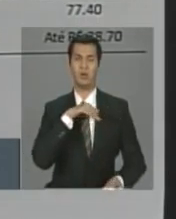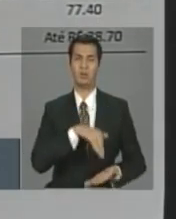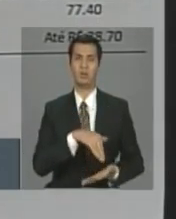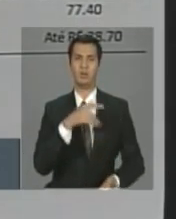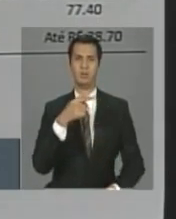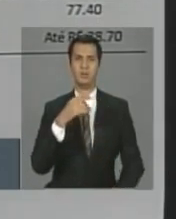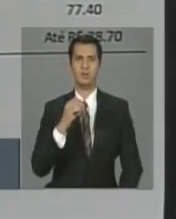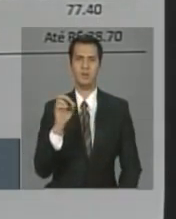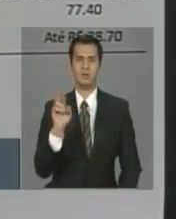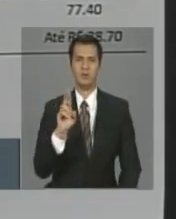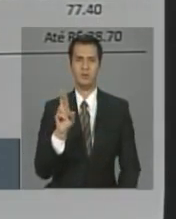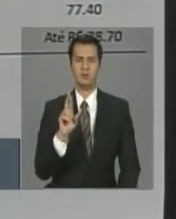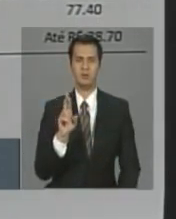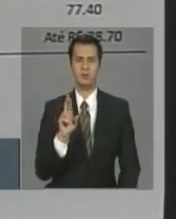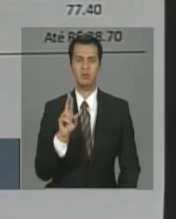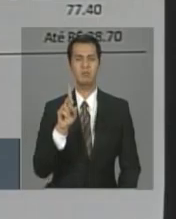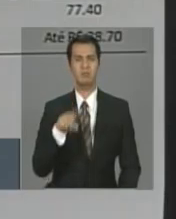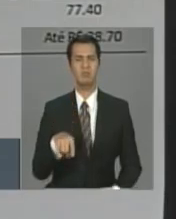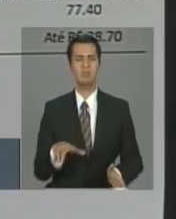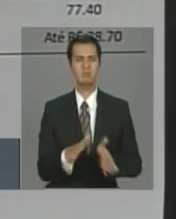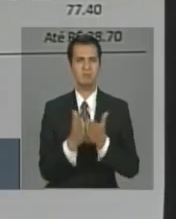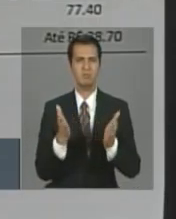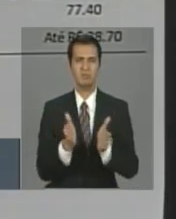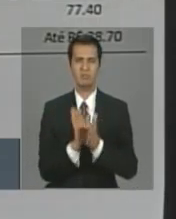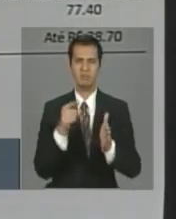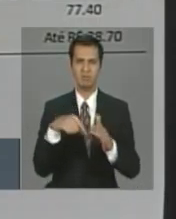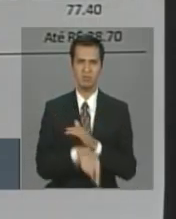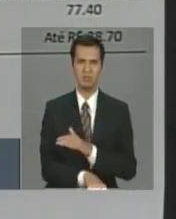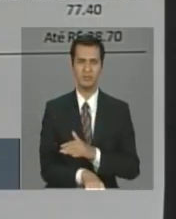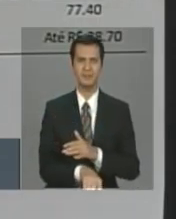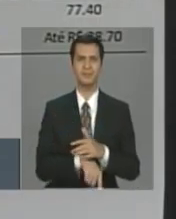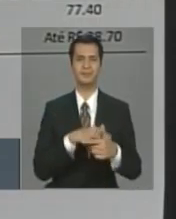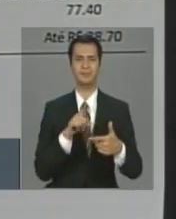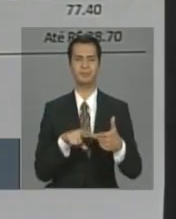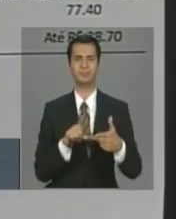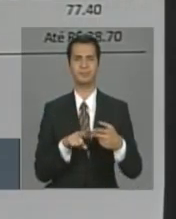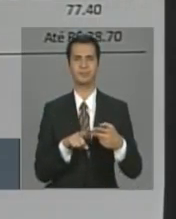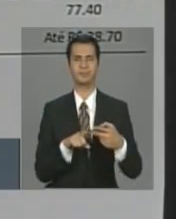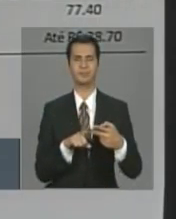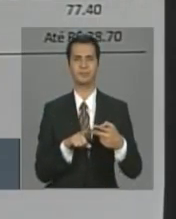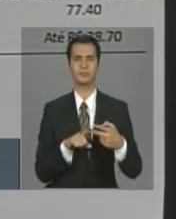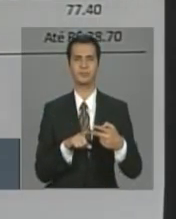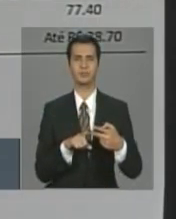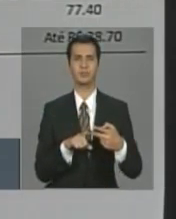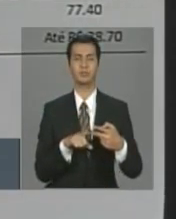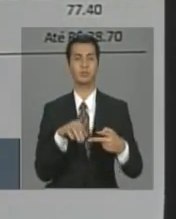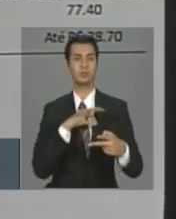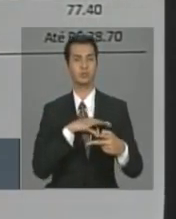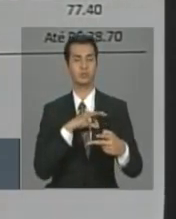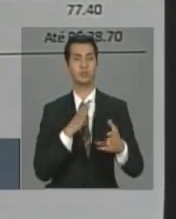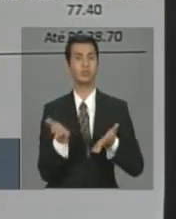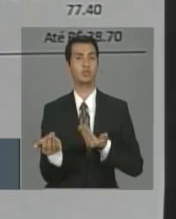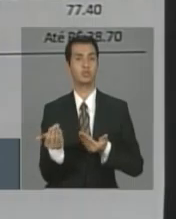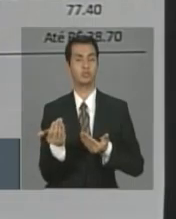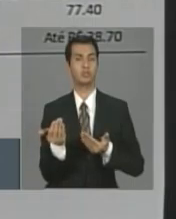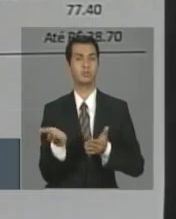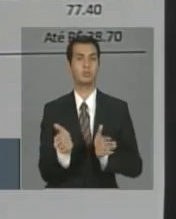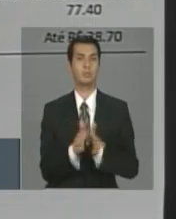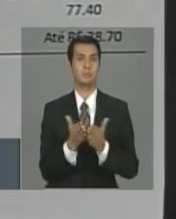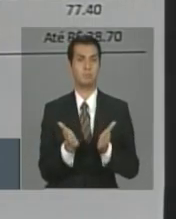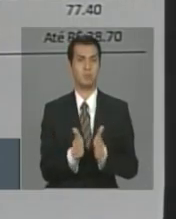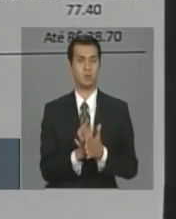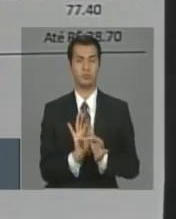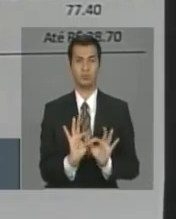no plano Brasil sem miséria. O que a gente está chamando de jovens pobres que ganham entre R$70 e R$140. Isso 2010,